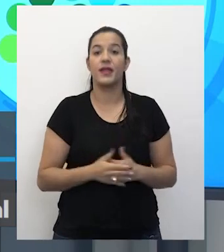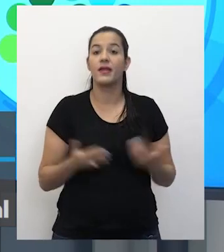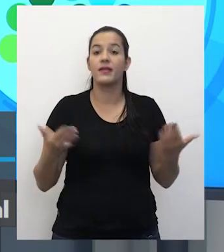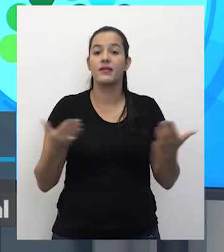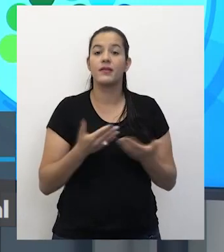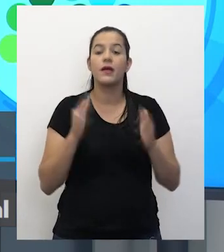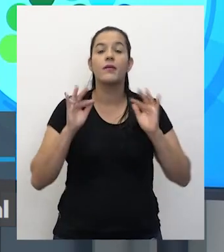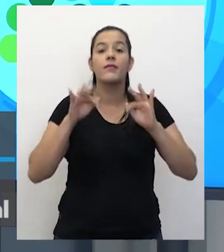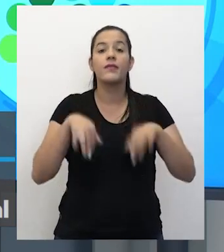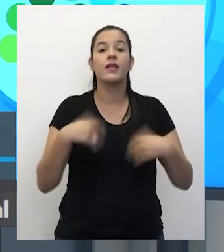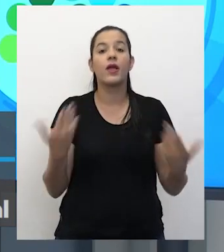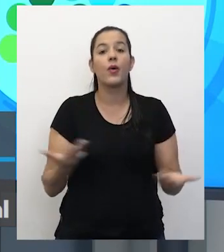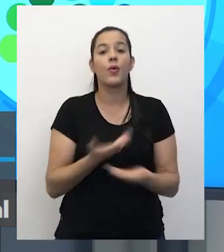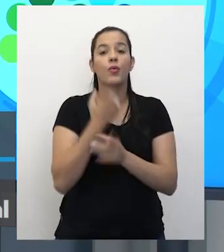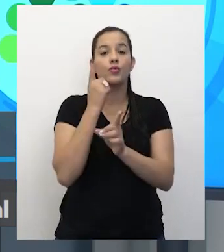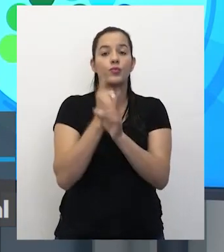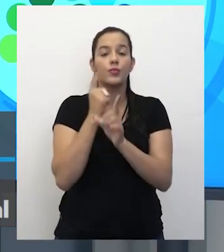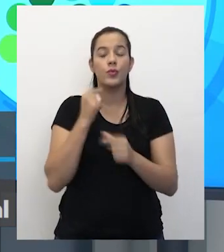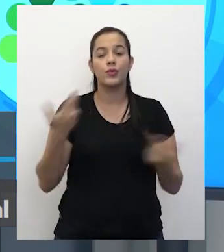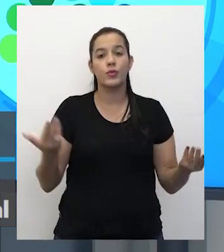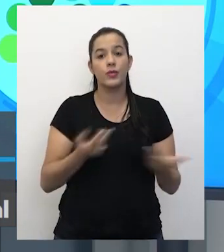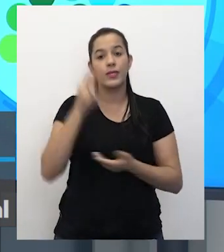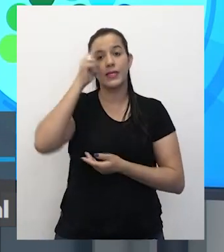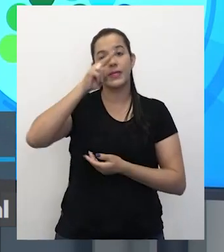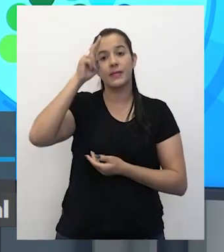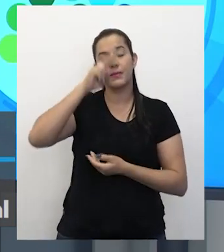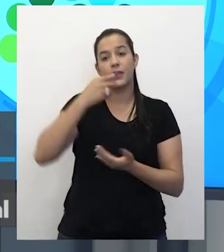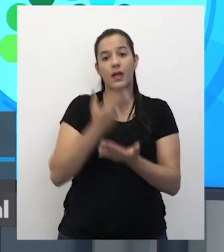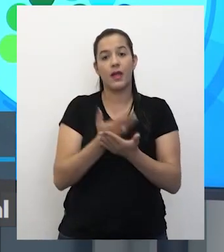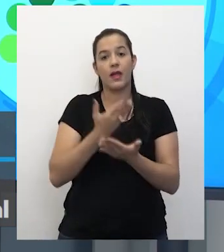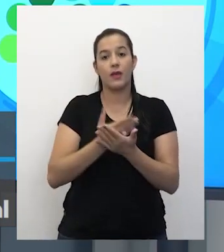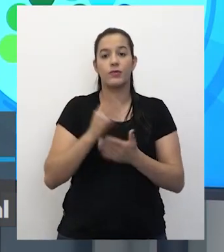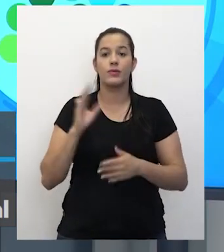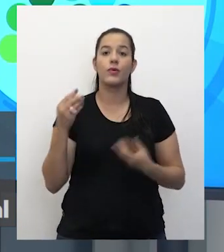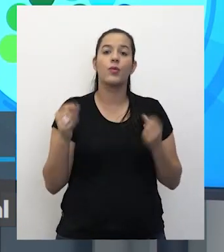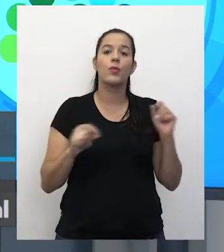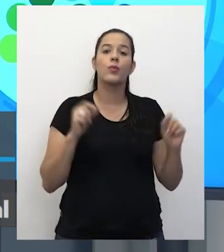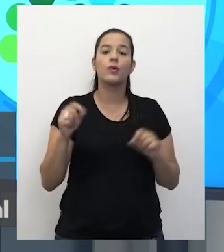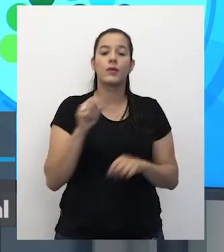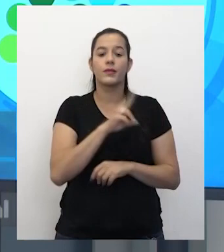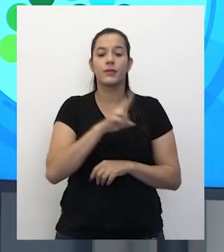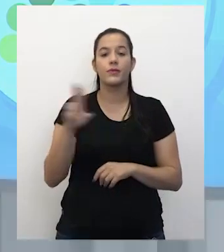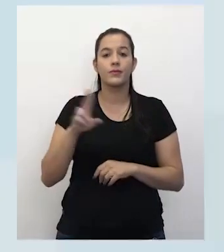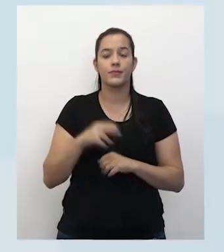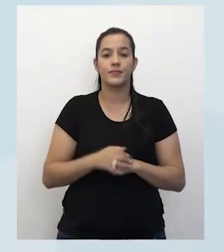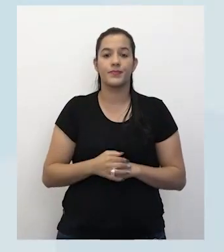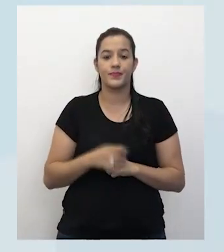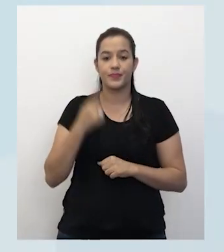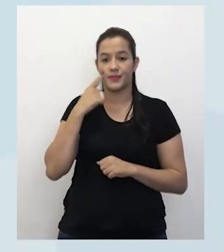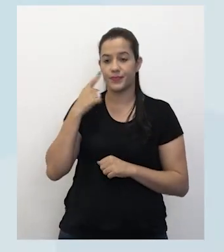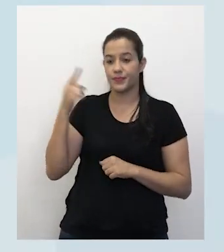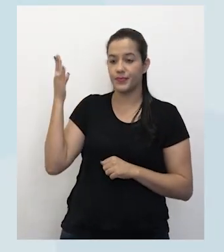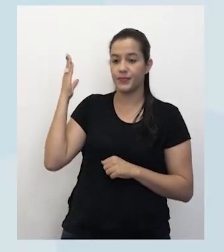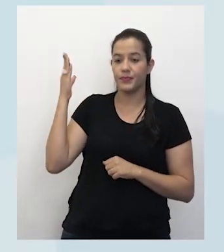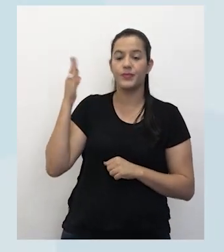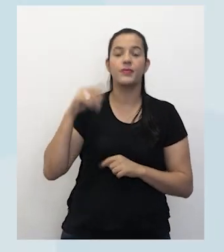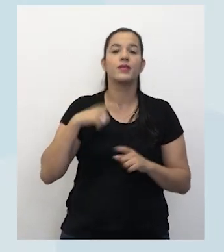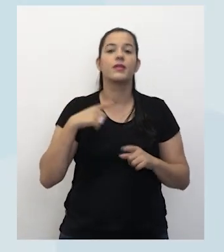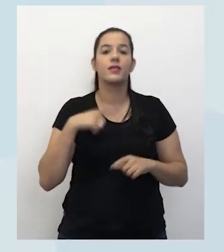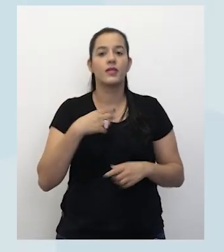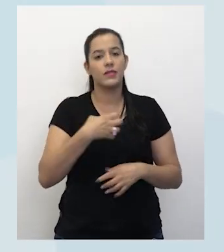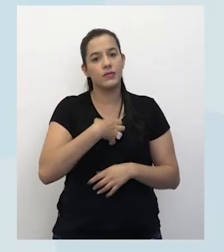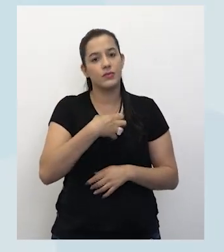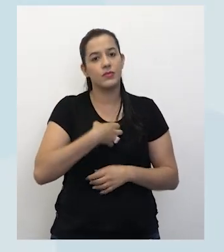então, o nosso encontro de hoje, vamos só relembrar o nome da nossa aula: Missão Permanente, Jornada de Desenvolvimento